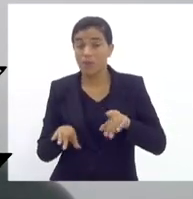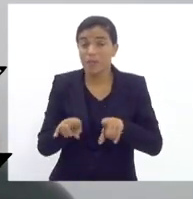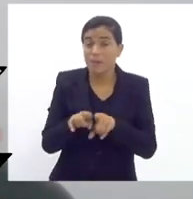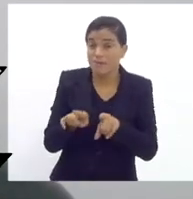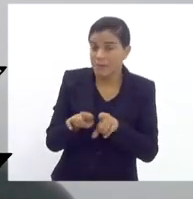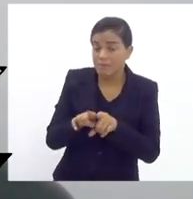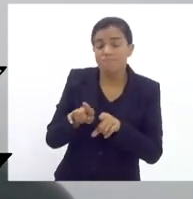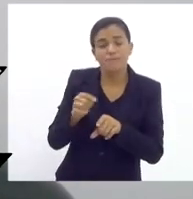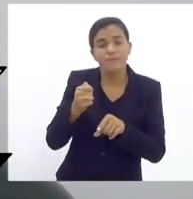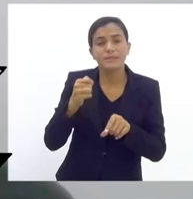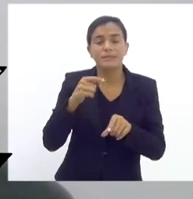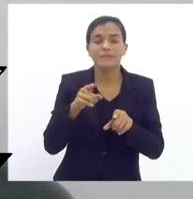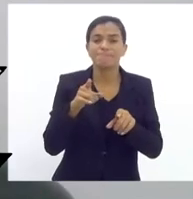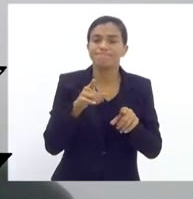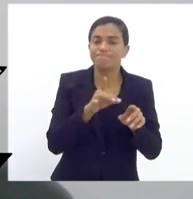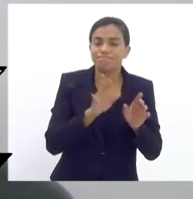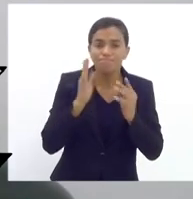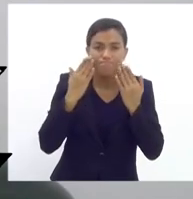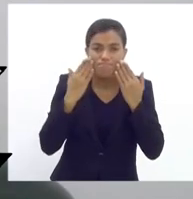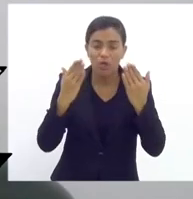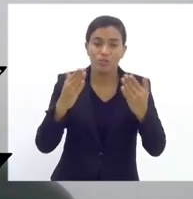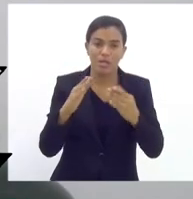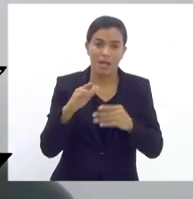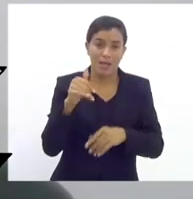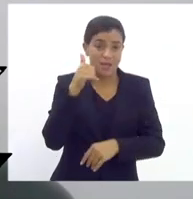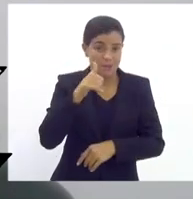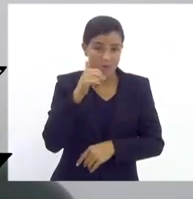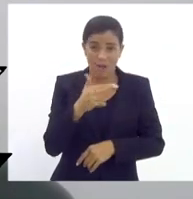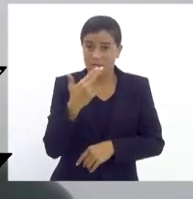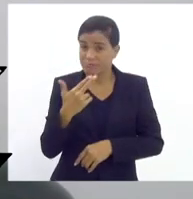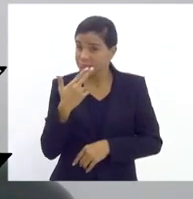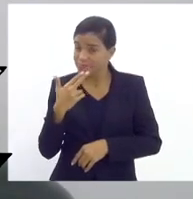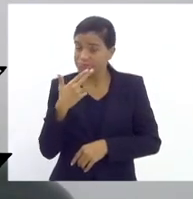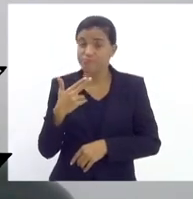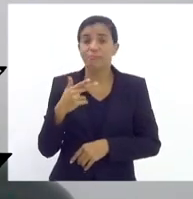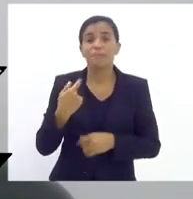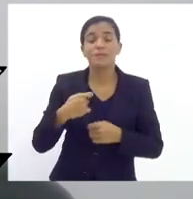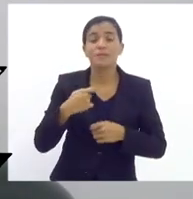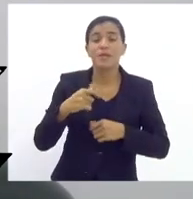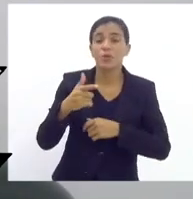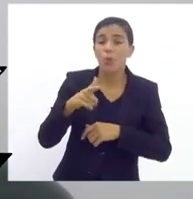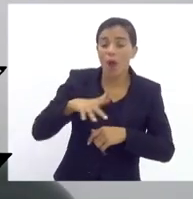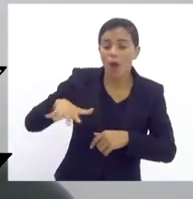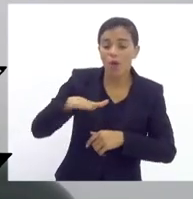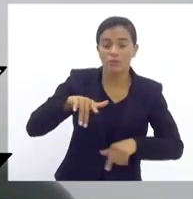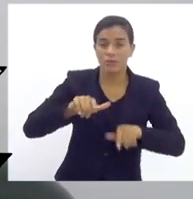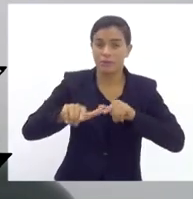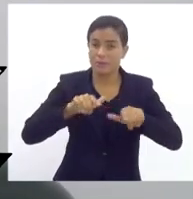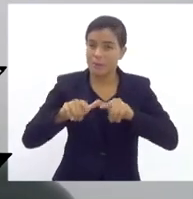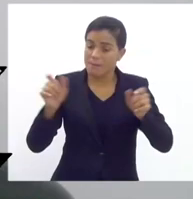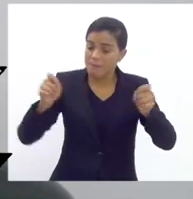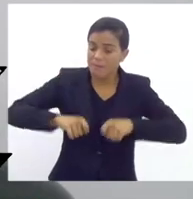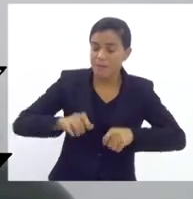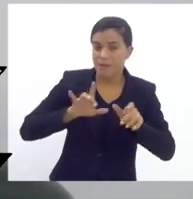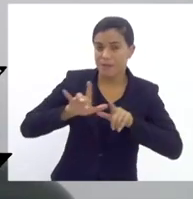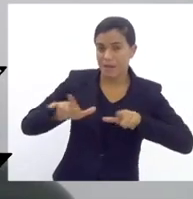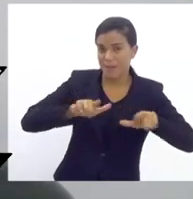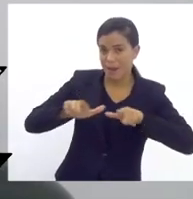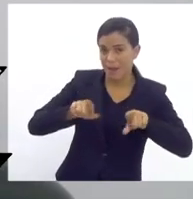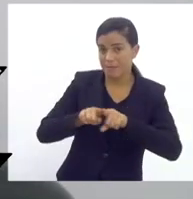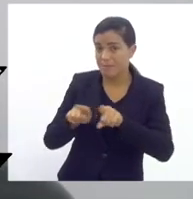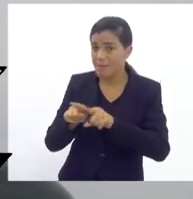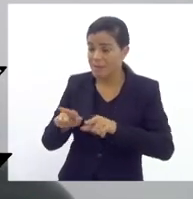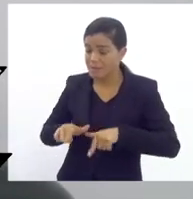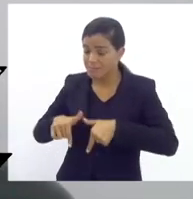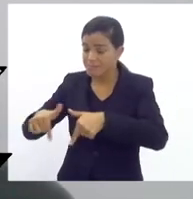isso é preciso destacar que essas Imigrantes necessitam de condições laborais que as permitam trabalhar e também exercer a sua